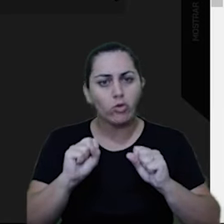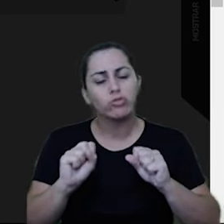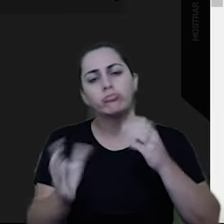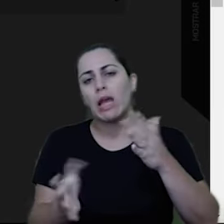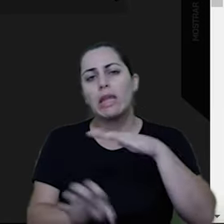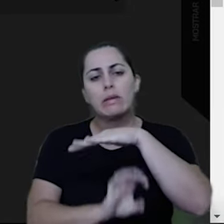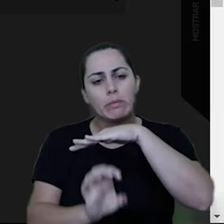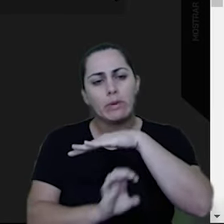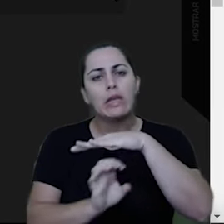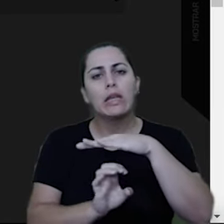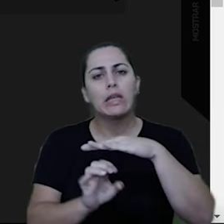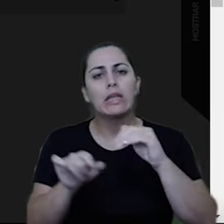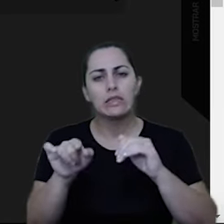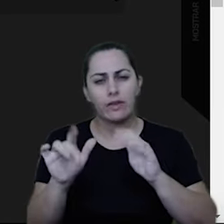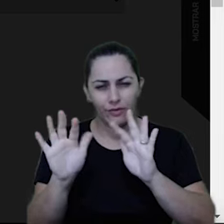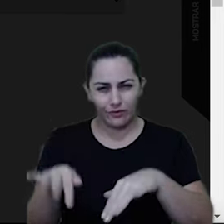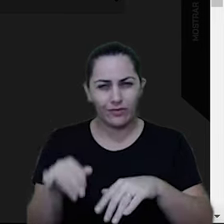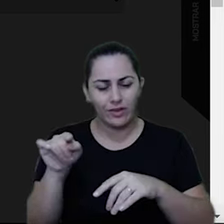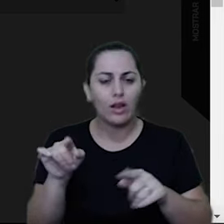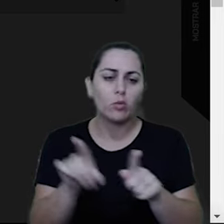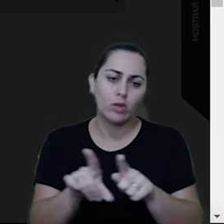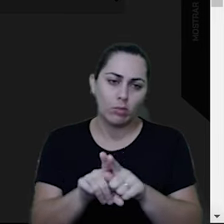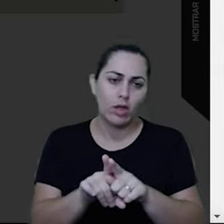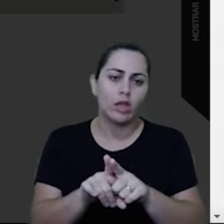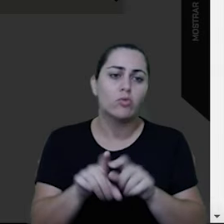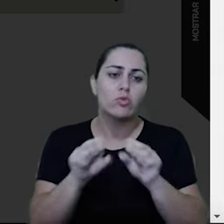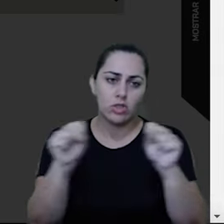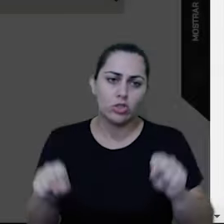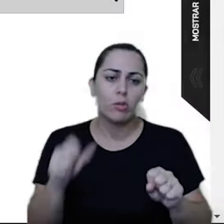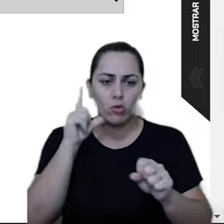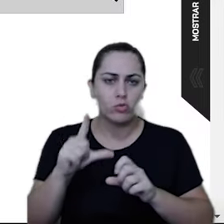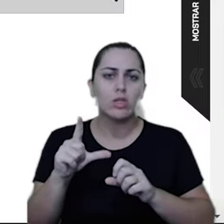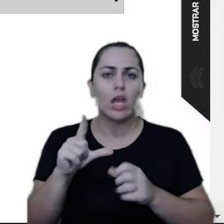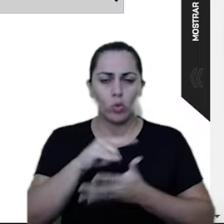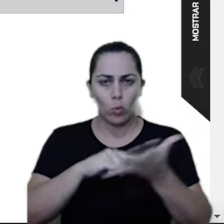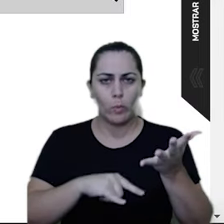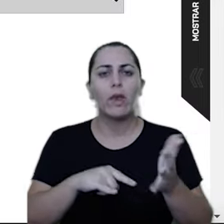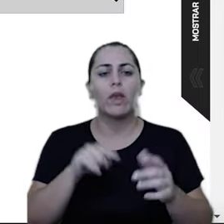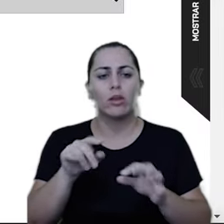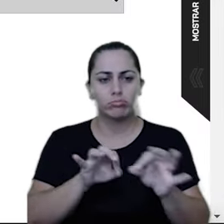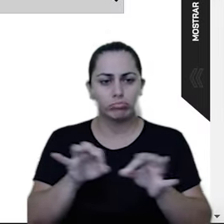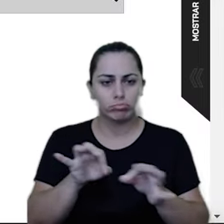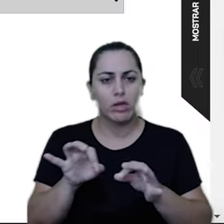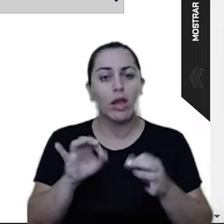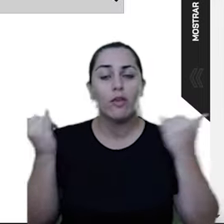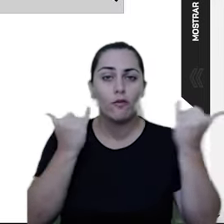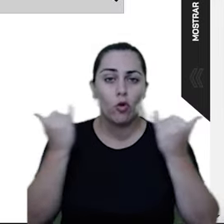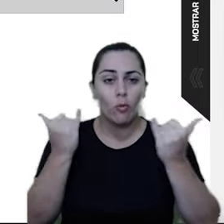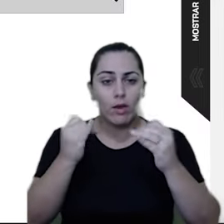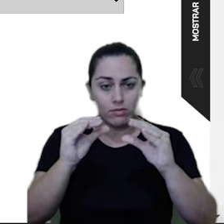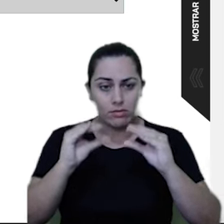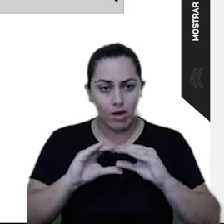e o meu destinatário for também né claro o sistema ele vai conseguir gerar o documento e vai trazer nas informações